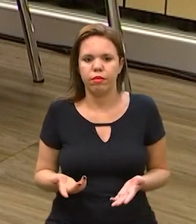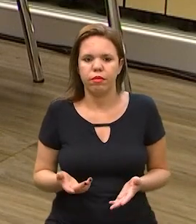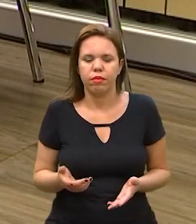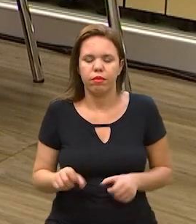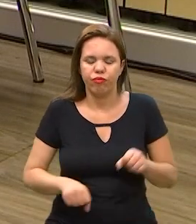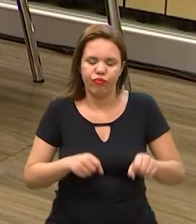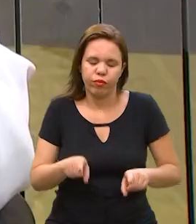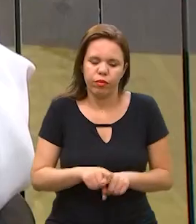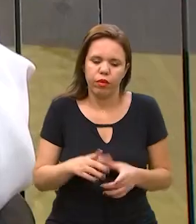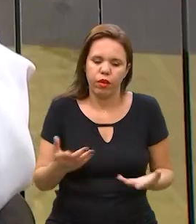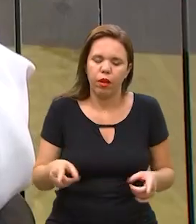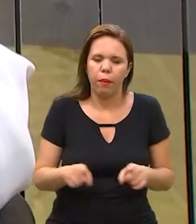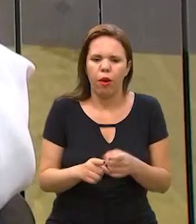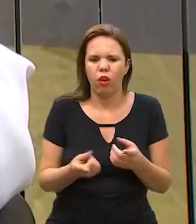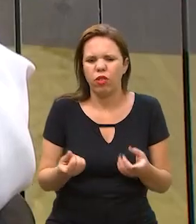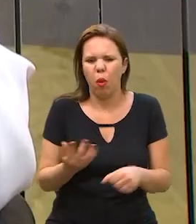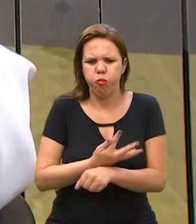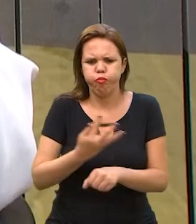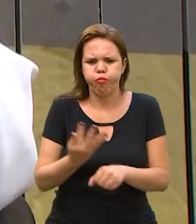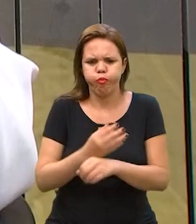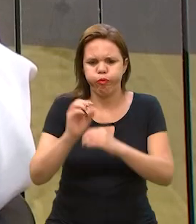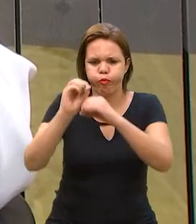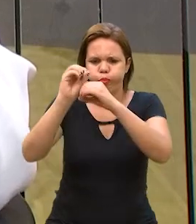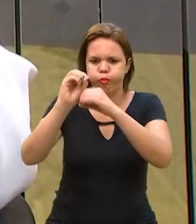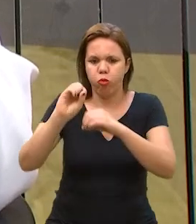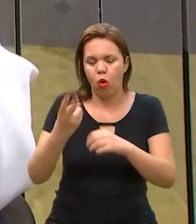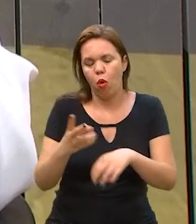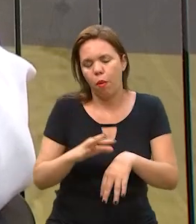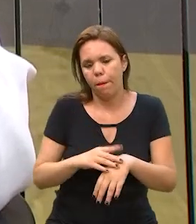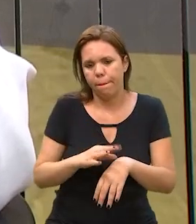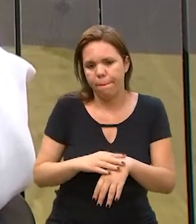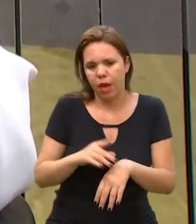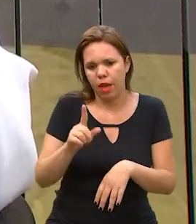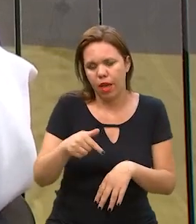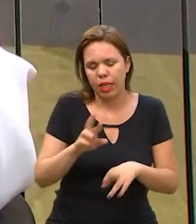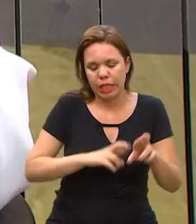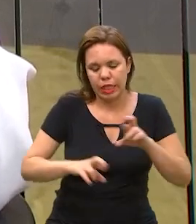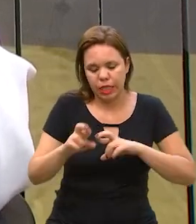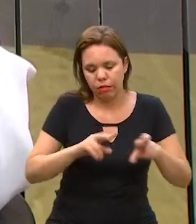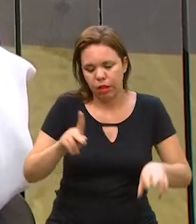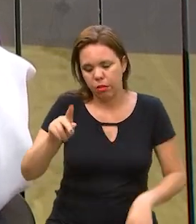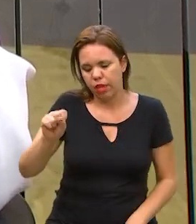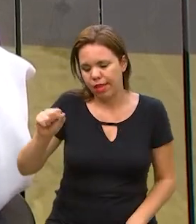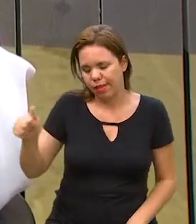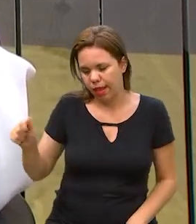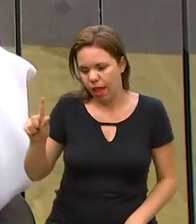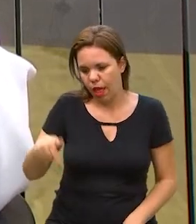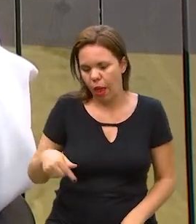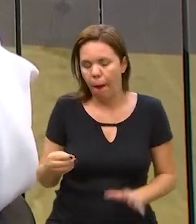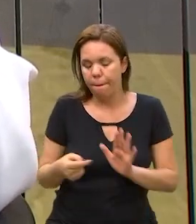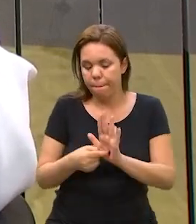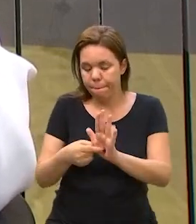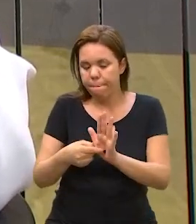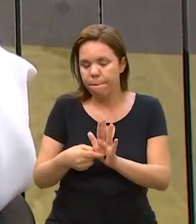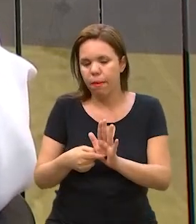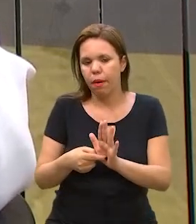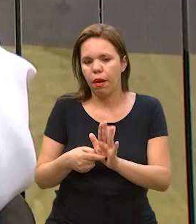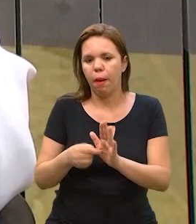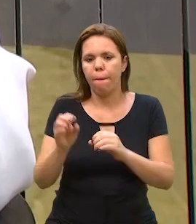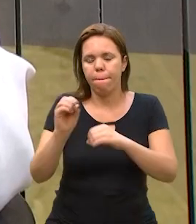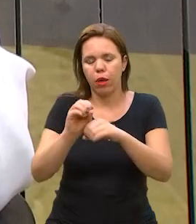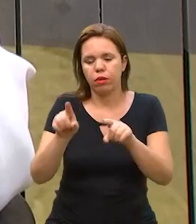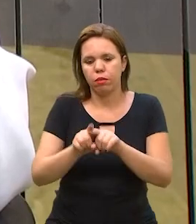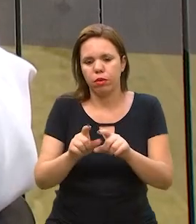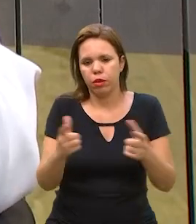da próstata e eventualmente um trauma. Porque esse exame, o PSA, é um marcador de próstata. Então ele não aumenta só